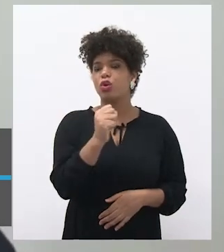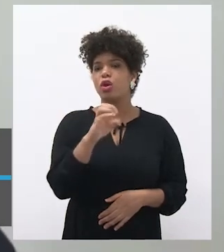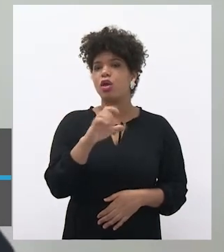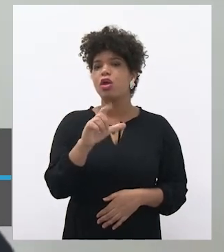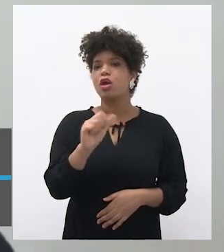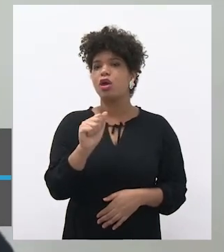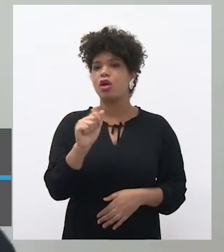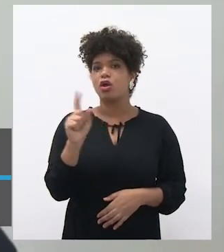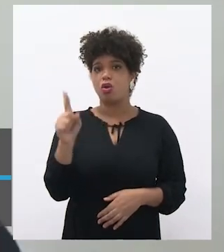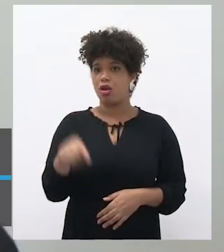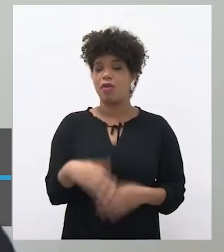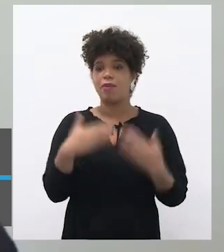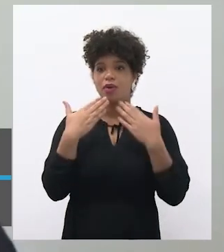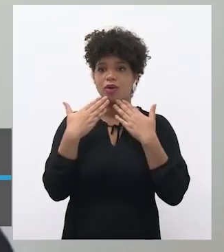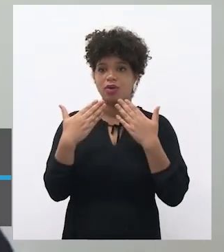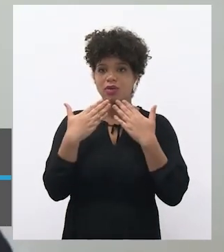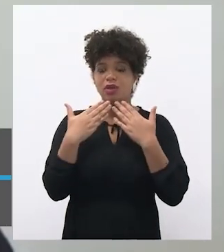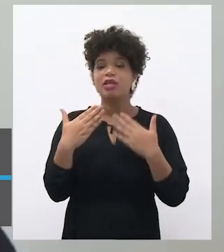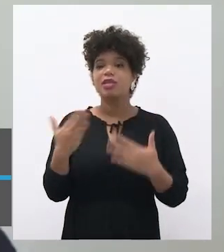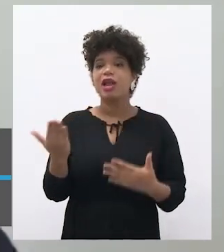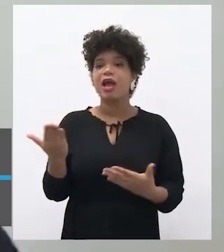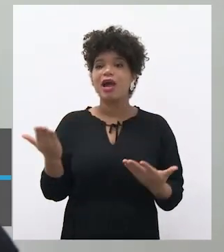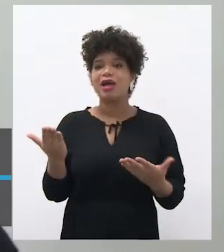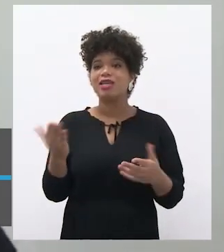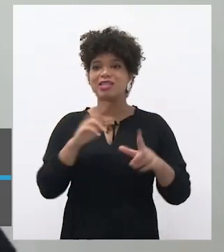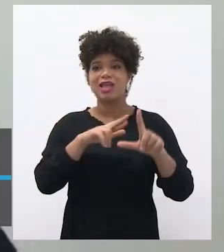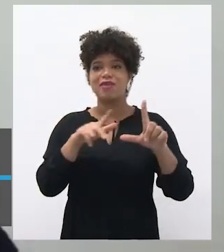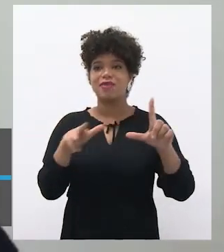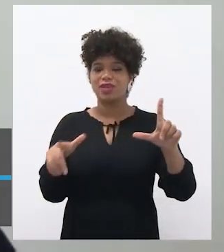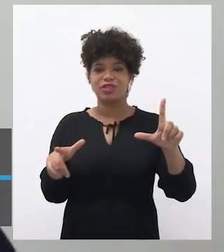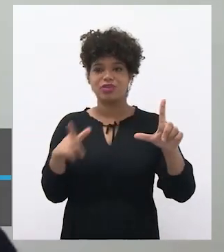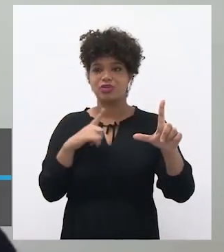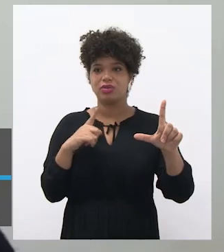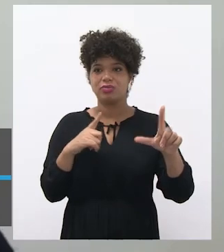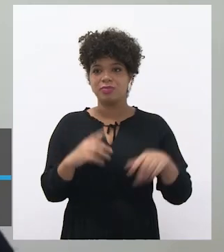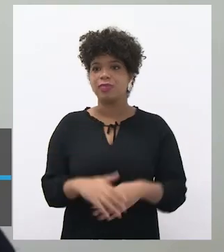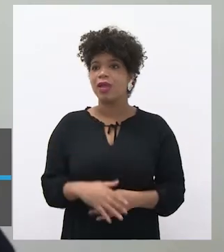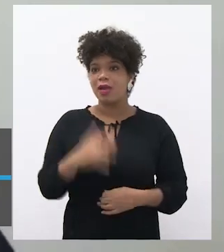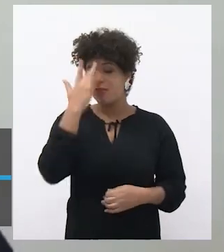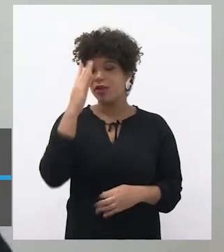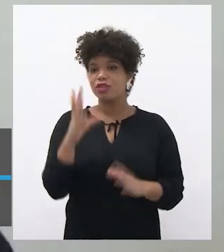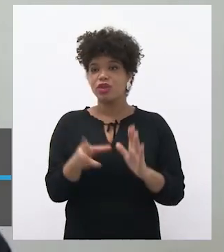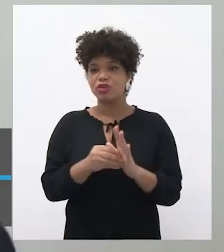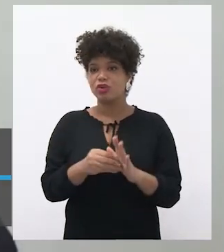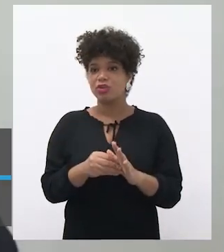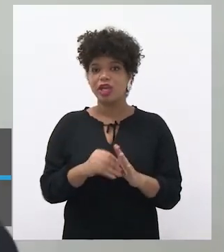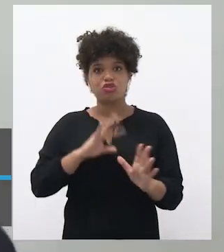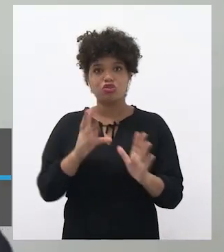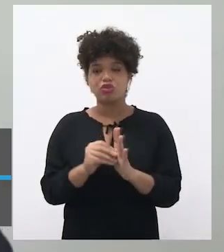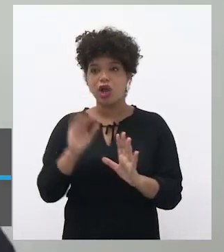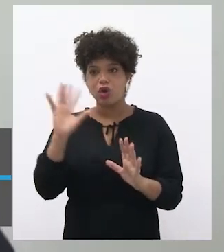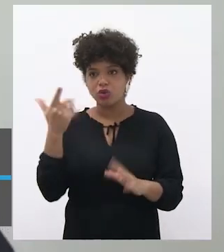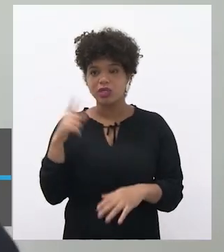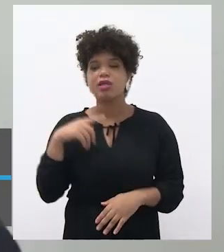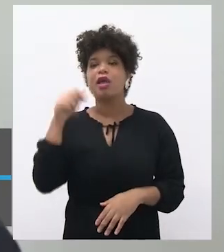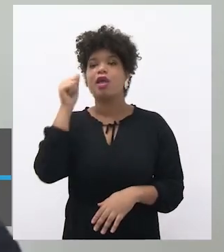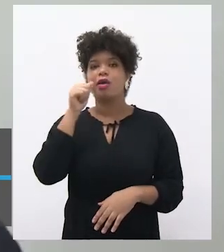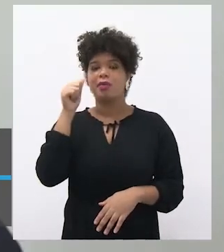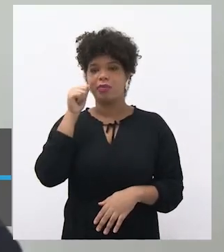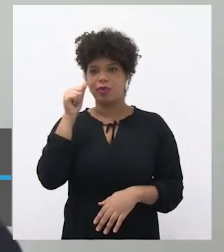de fato, sobretudo quando a mulher não tem conhecimento de todos os seus direitos,